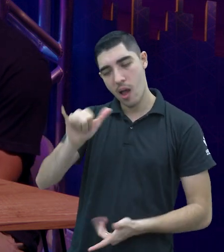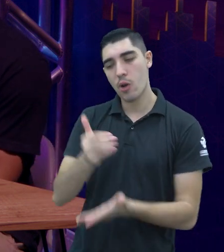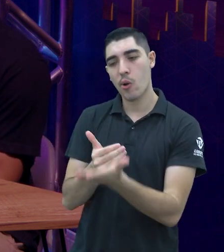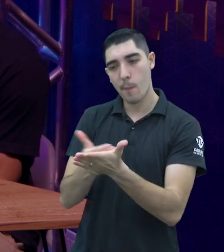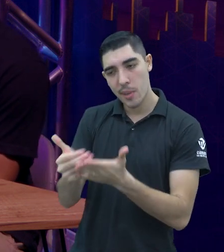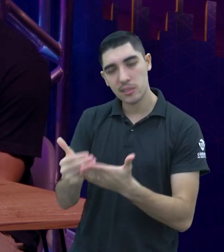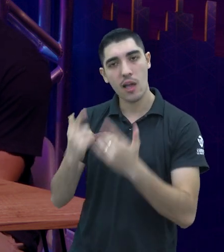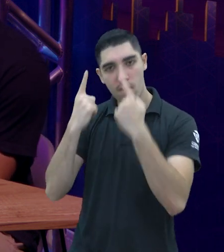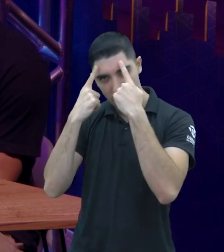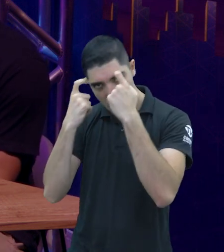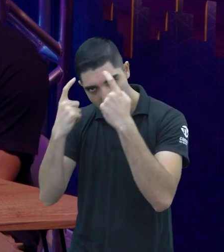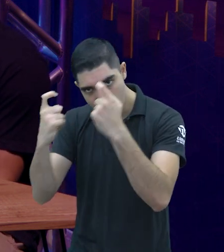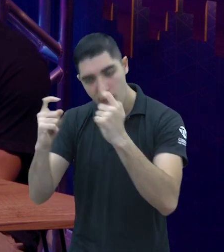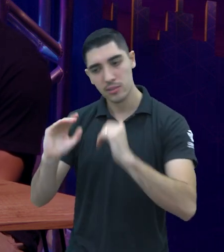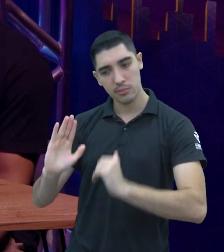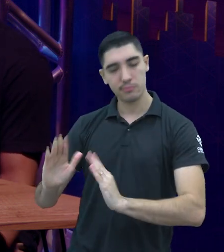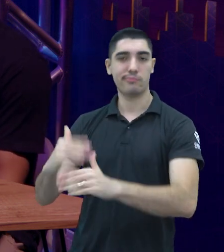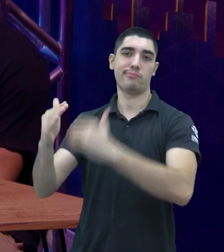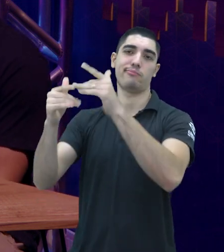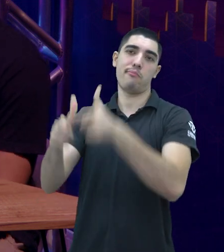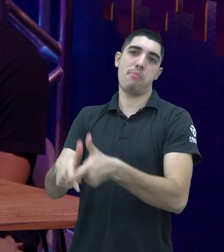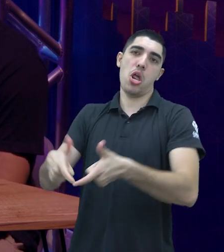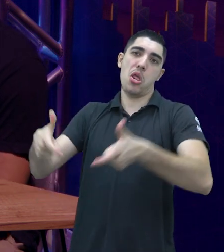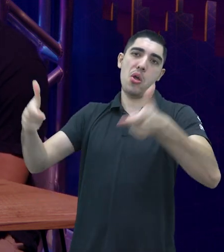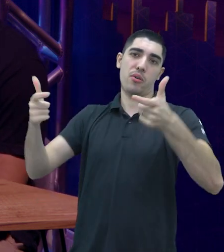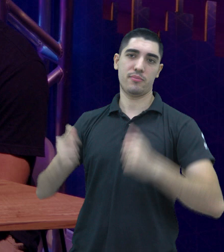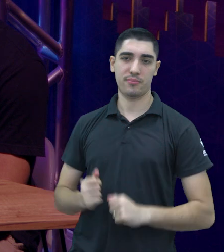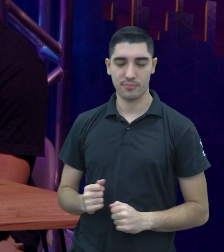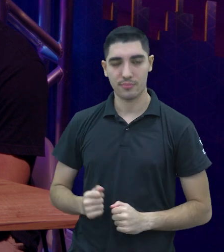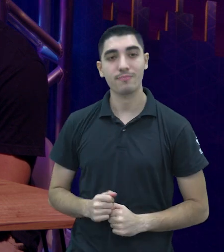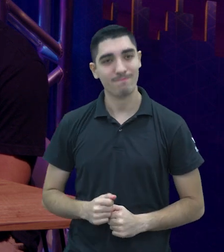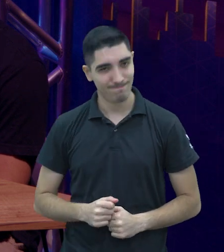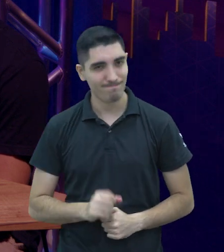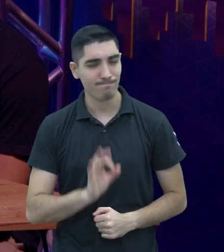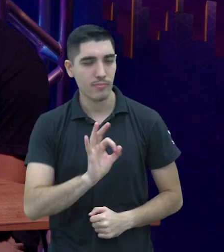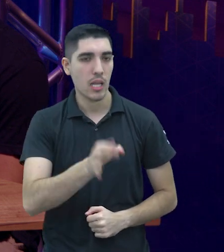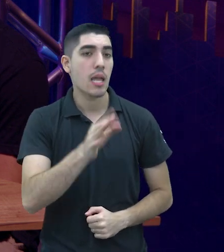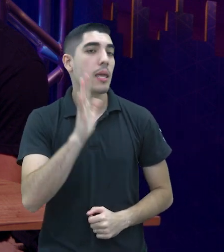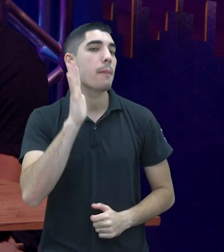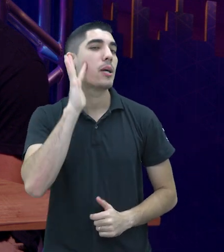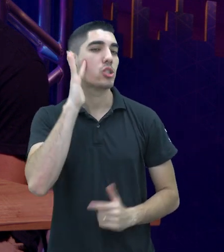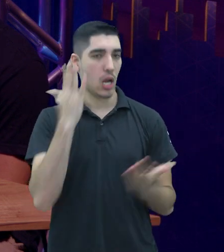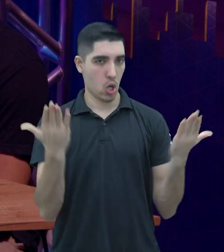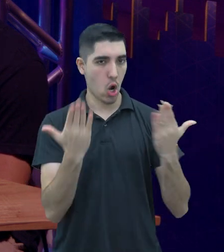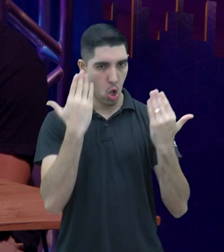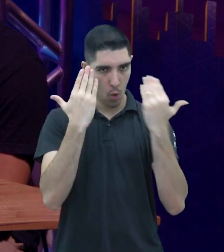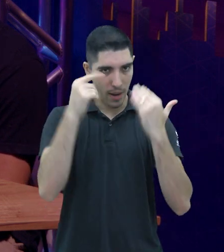vai desembocar ali na violência. Uhum. E